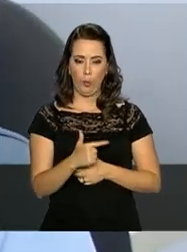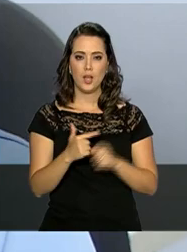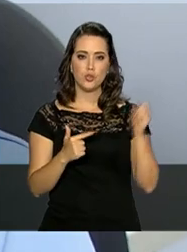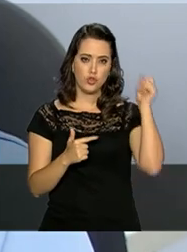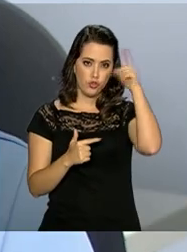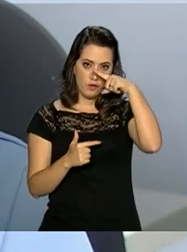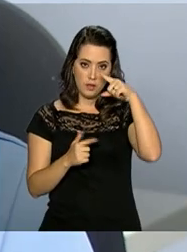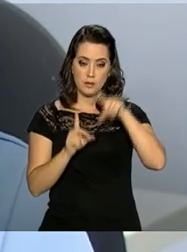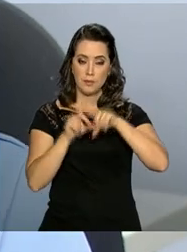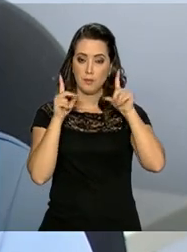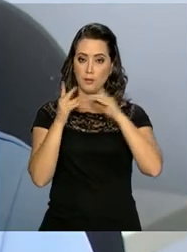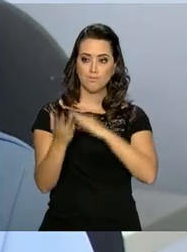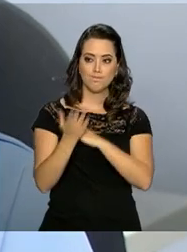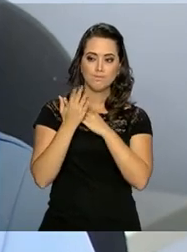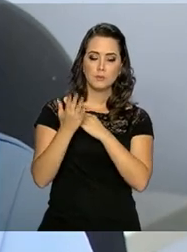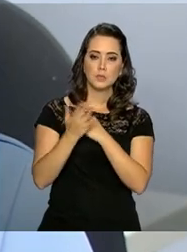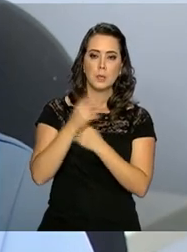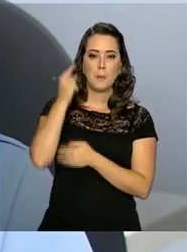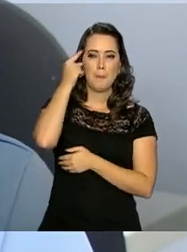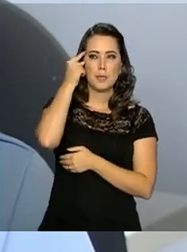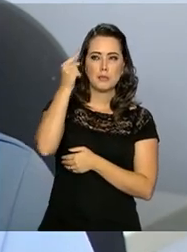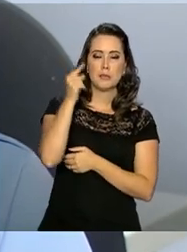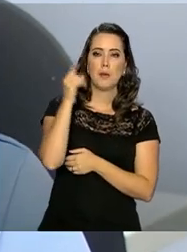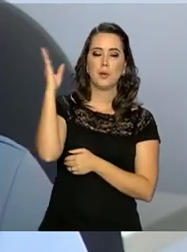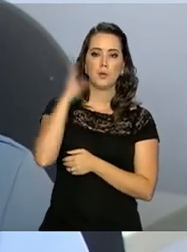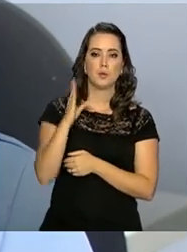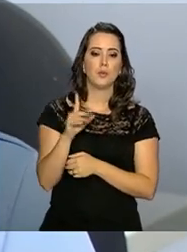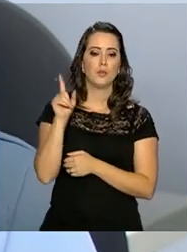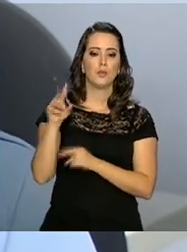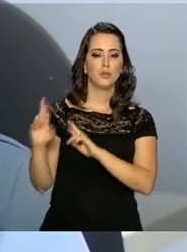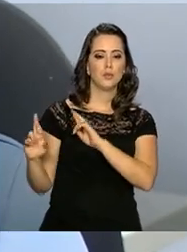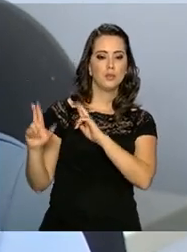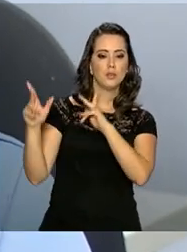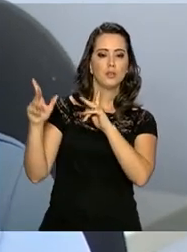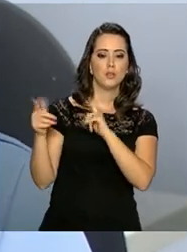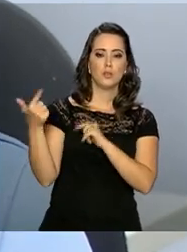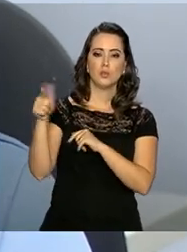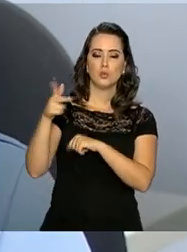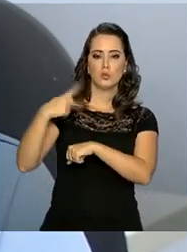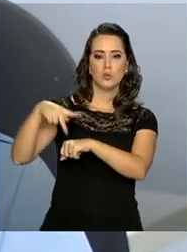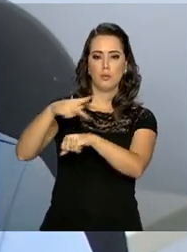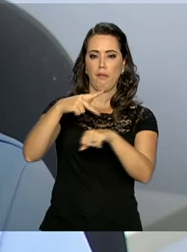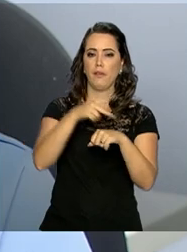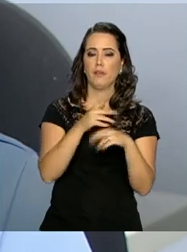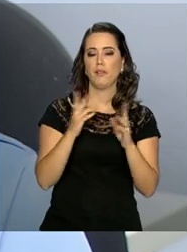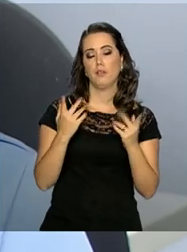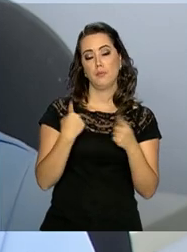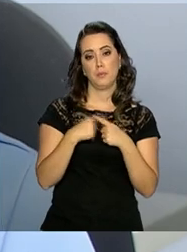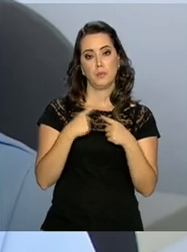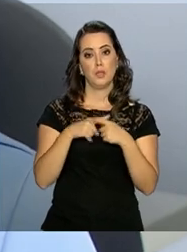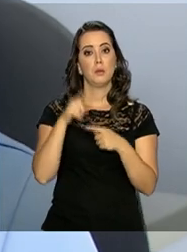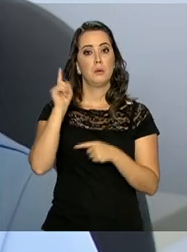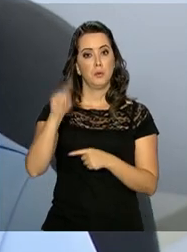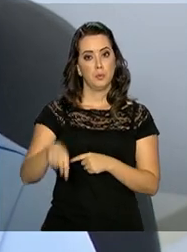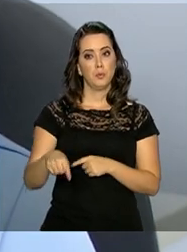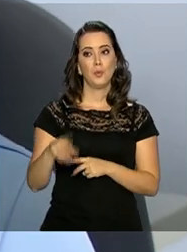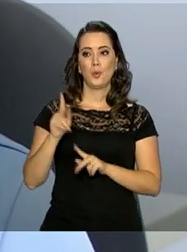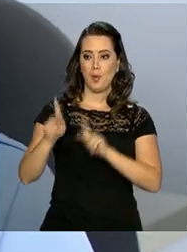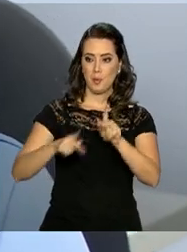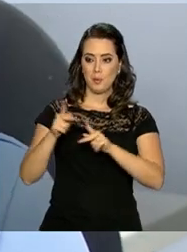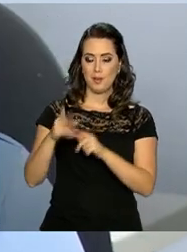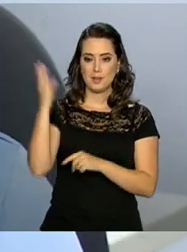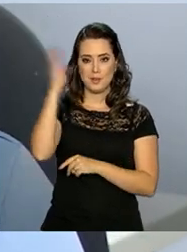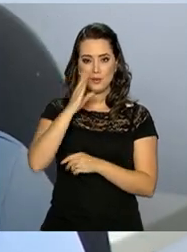ajudou o pensamento do brasileiro é um pouco diferente minutos o povo o que é um povo